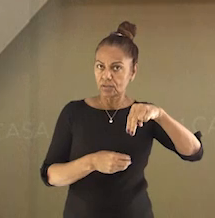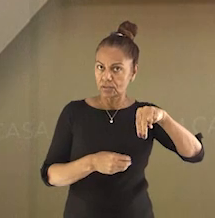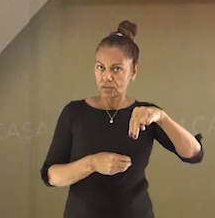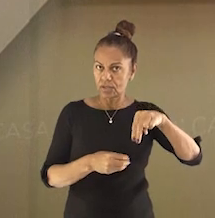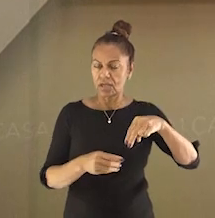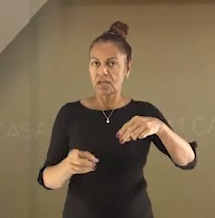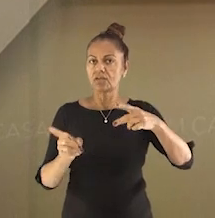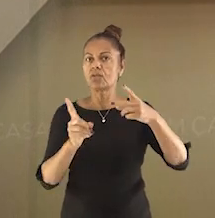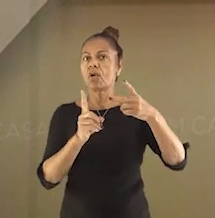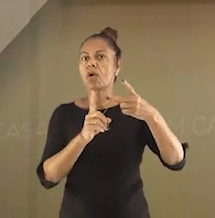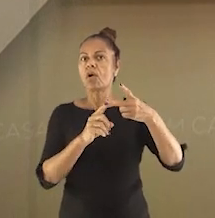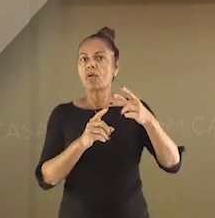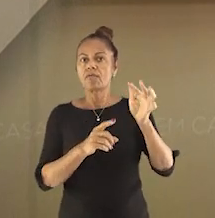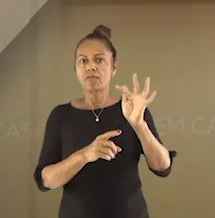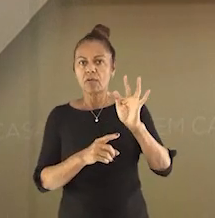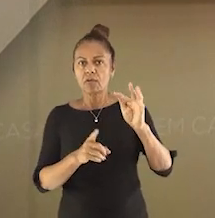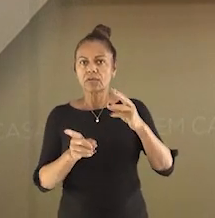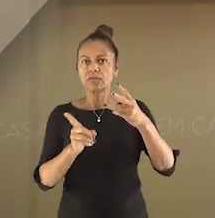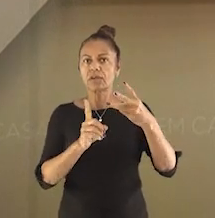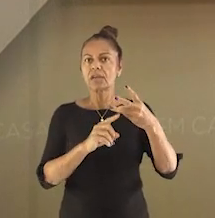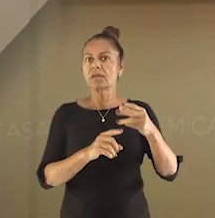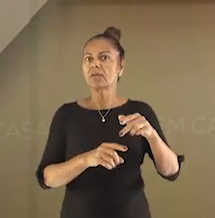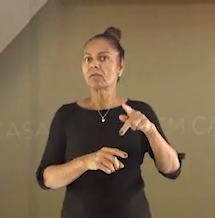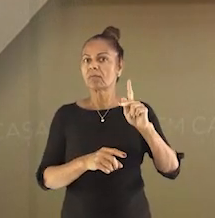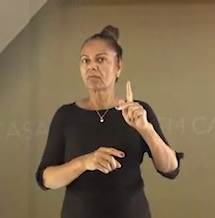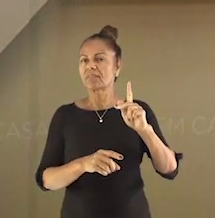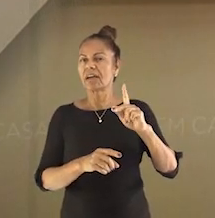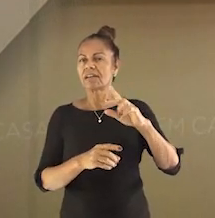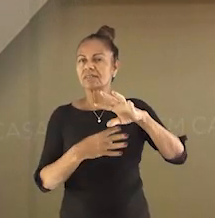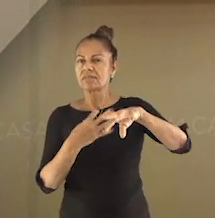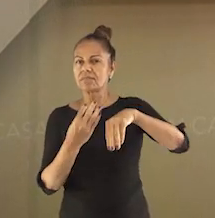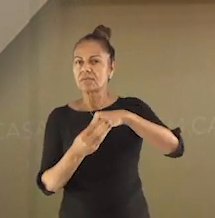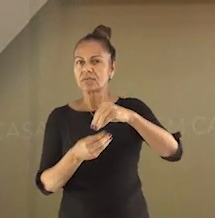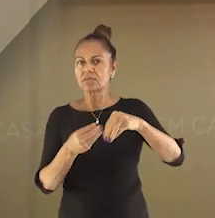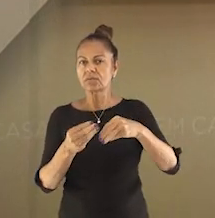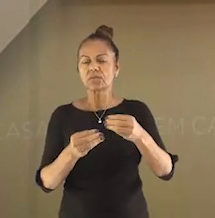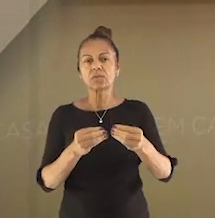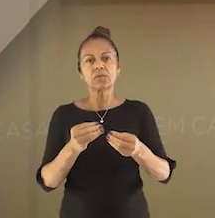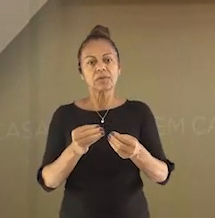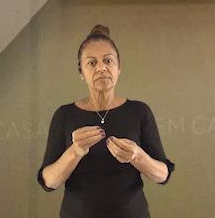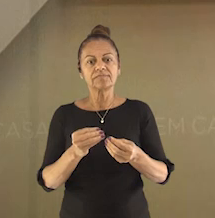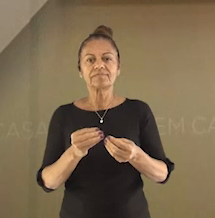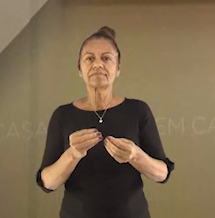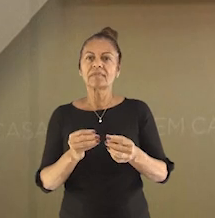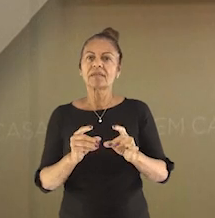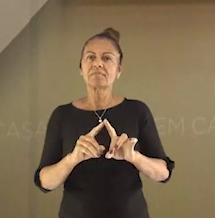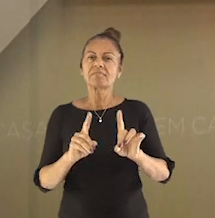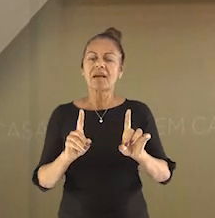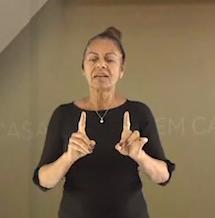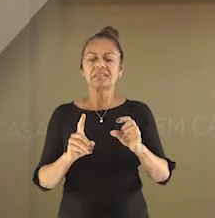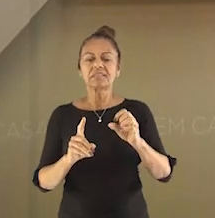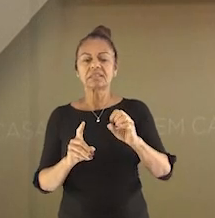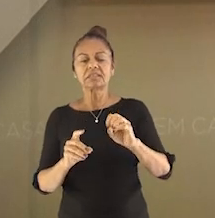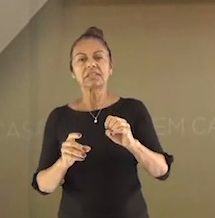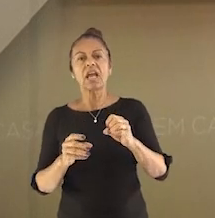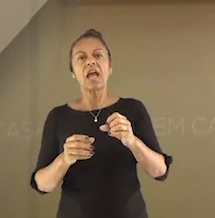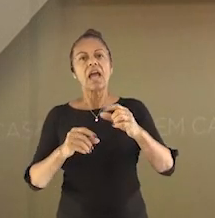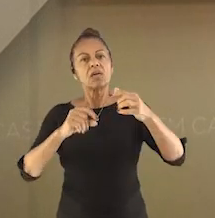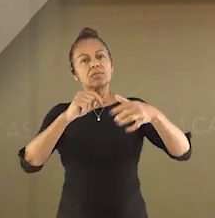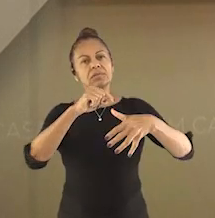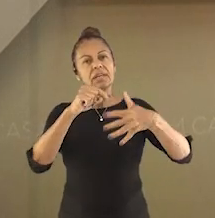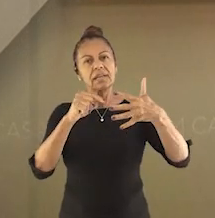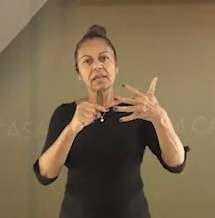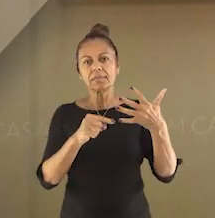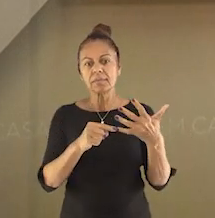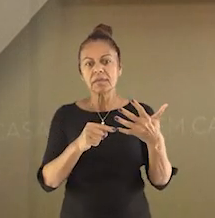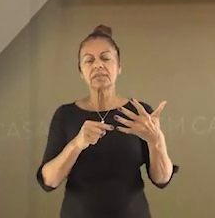são alguns dos que formam os corpos dos seres vivos. Com a morte e a decomposição desses seres, os